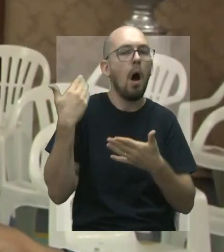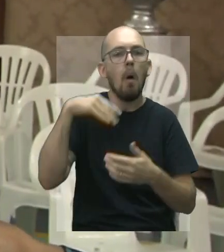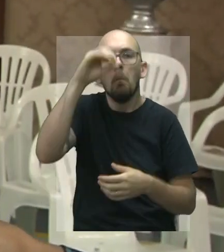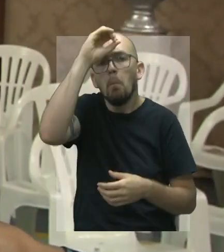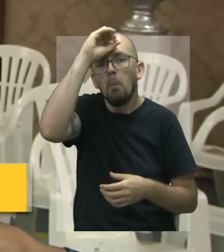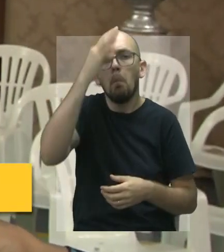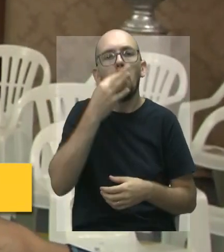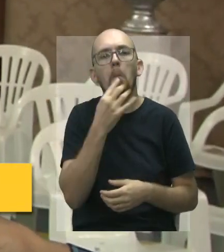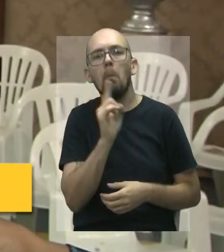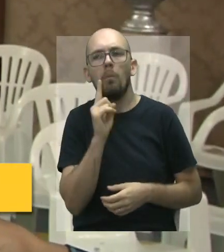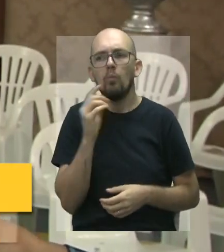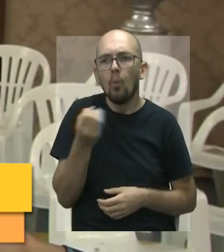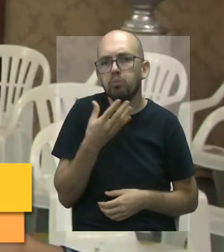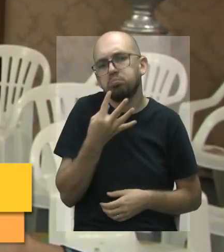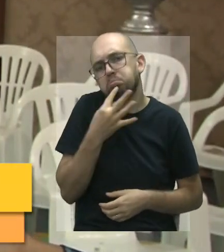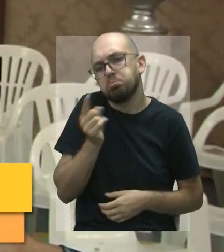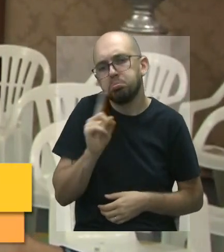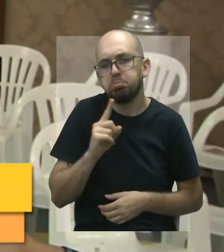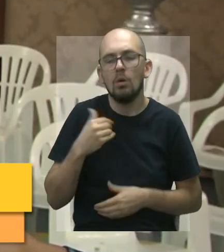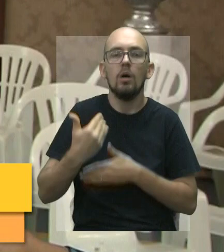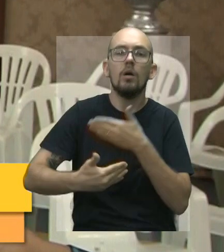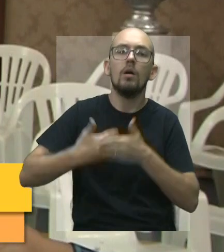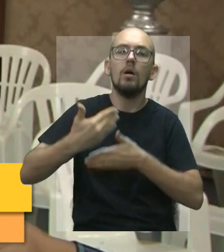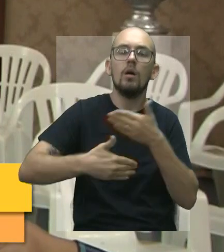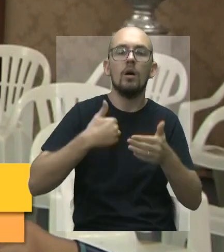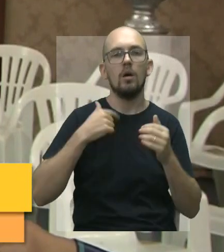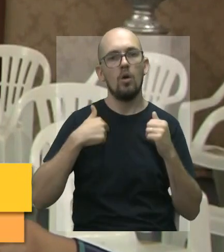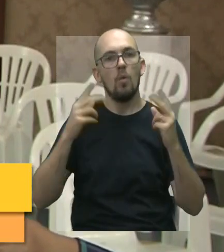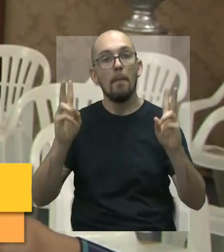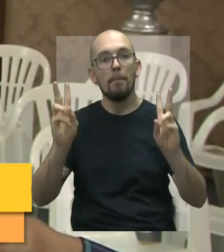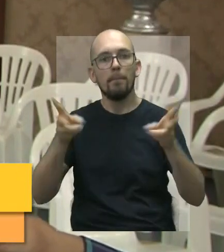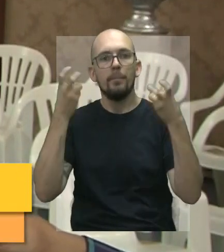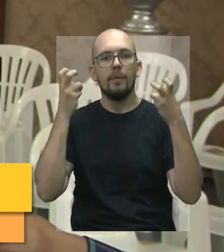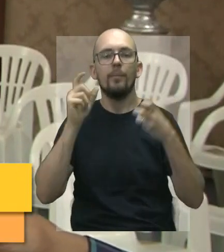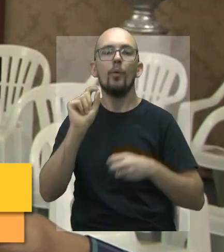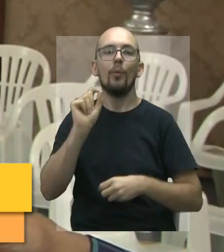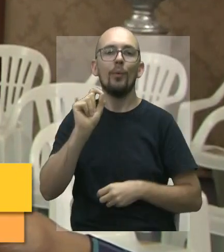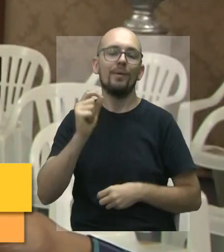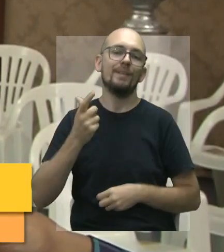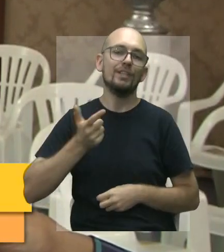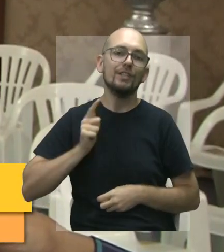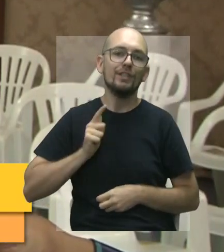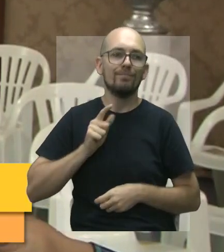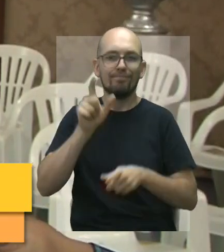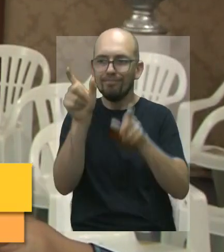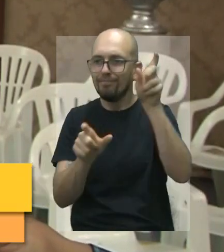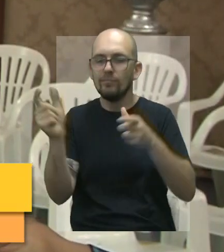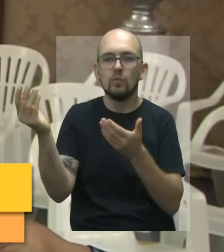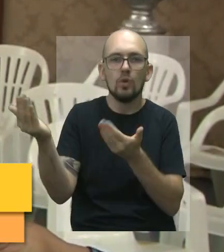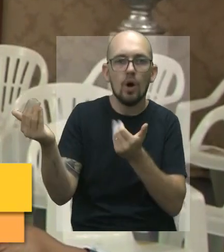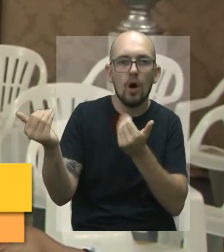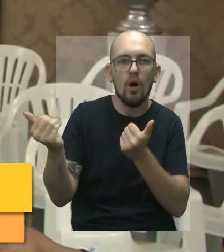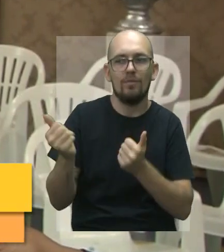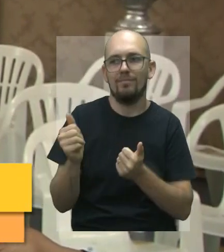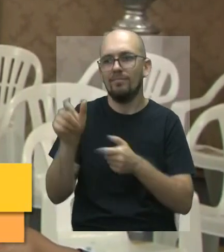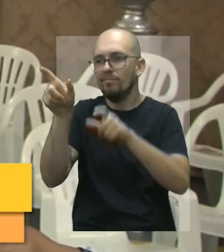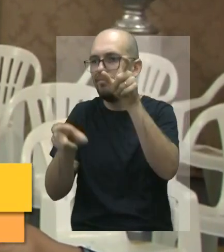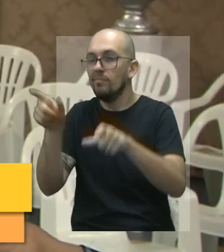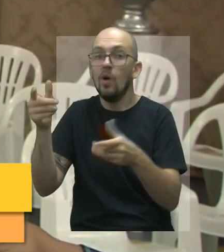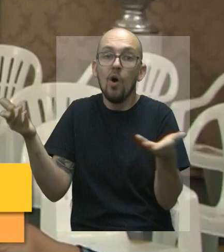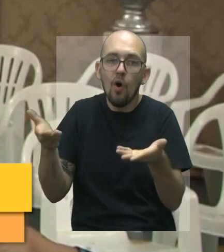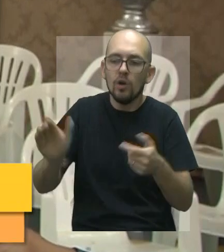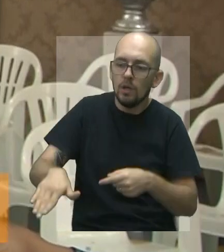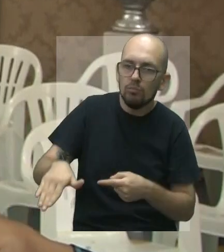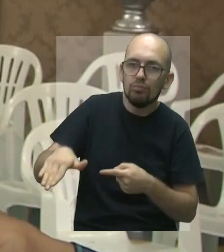conhecíamos esse programa, mas o que eu percebi é que vários jovens que passaram por esse programa, hoje